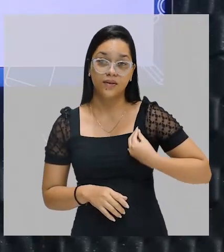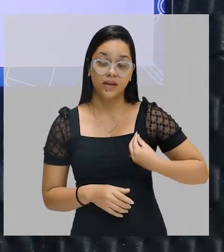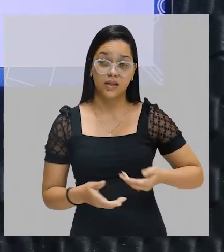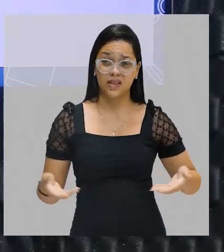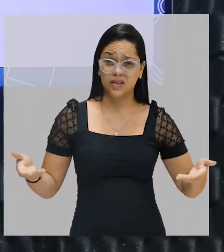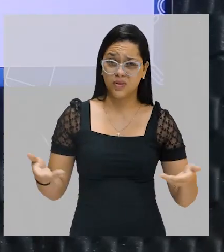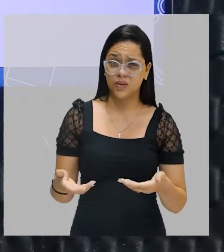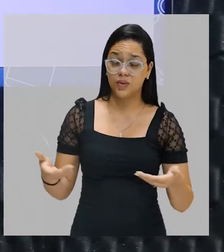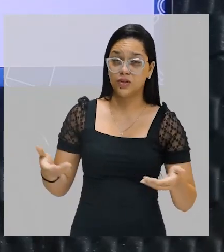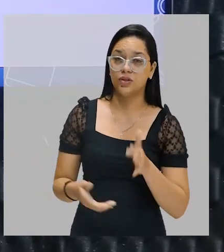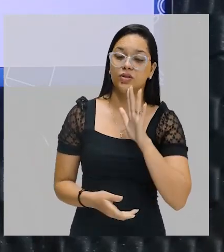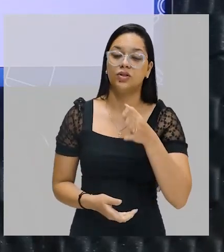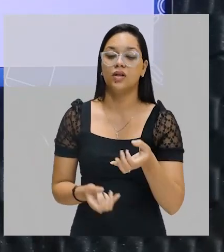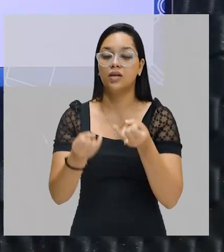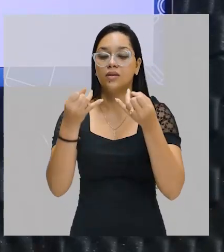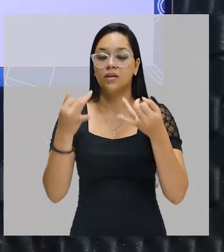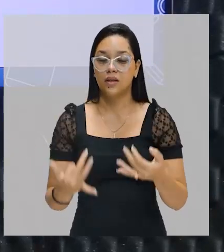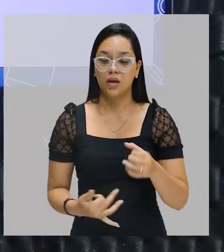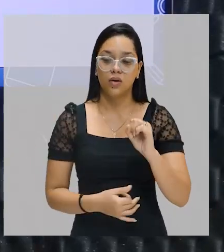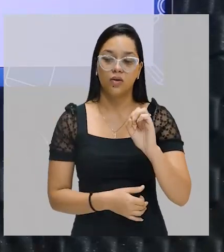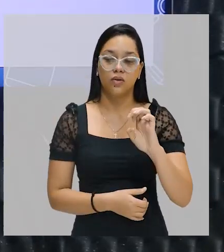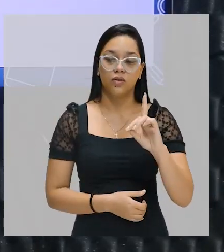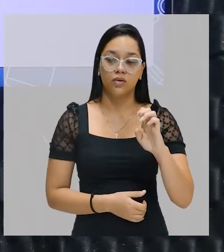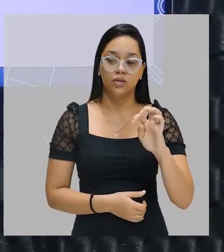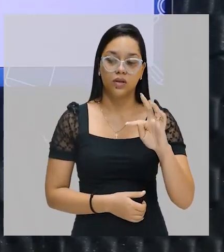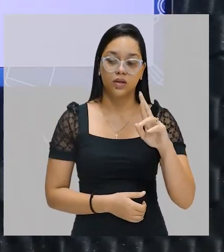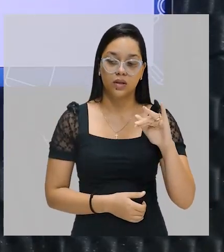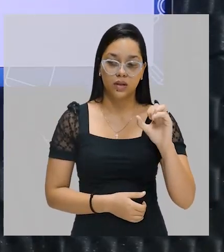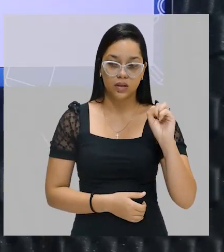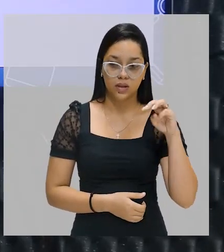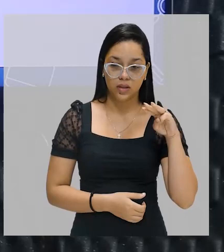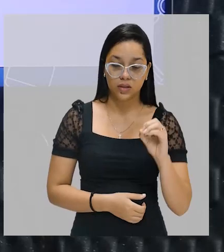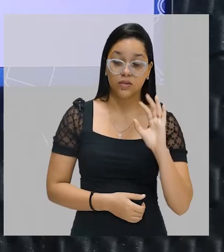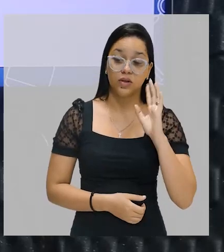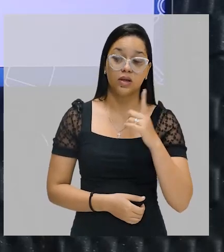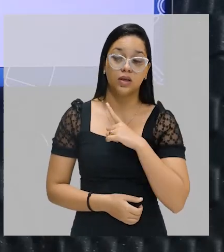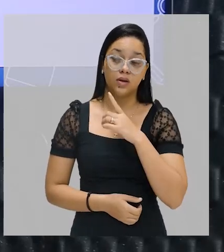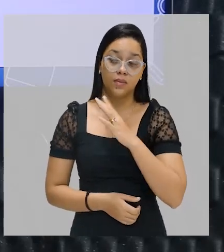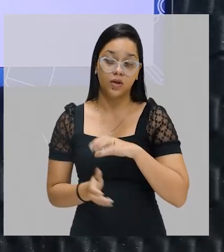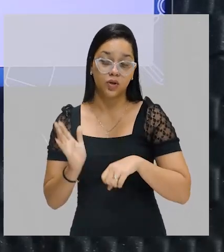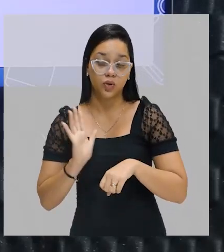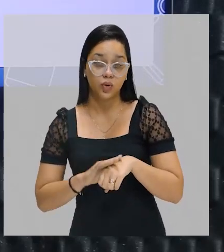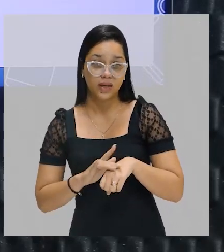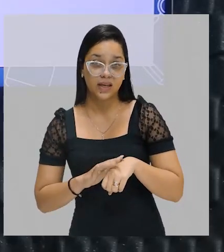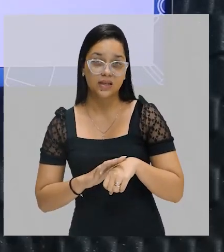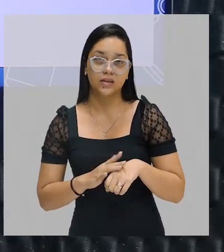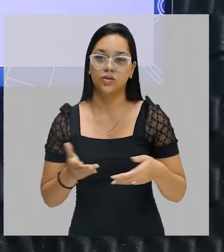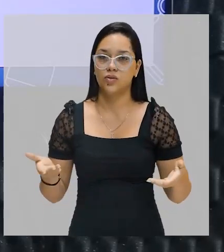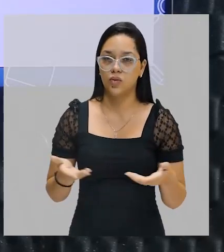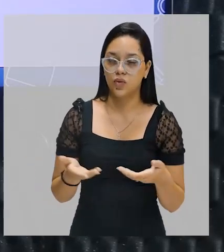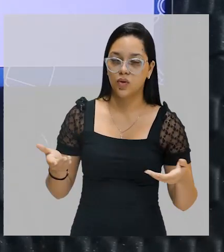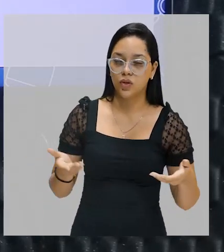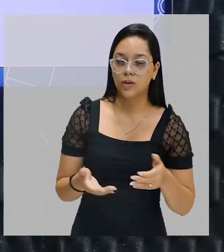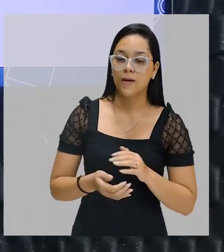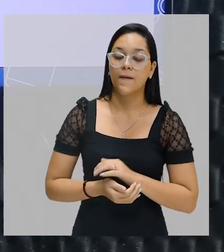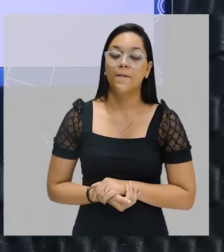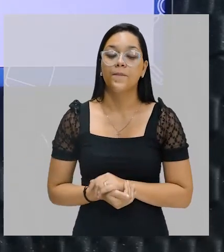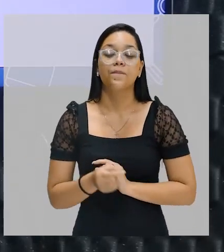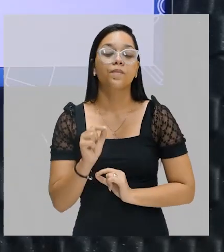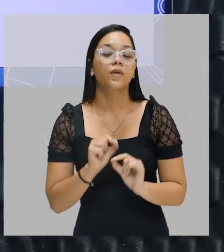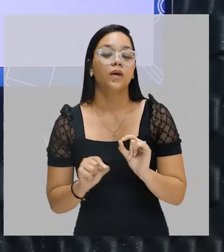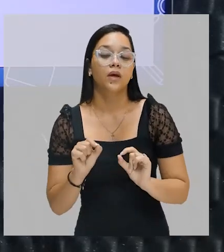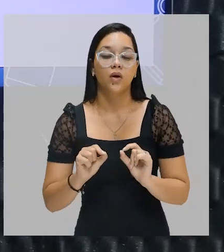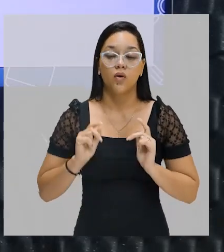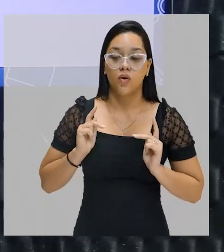vocês ainda há pouco. O sedentarismo já é considerado uma doença da vida moderna. Na verdade, trata-se